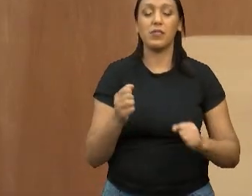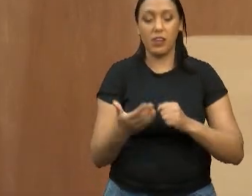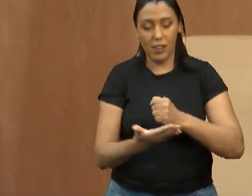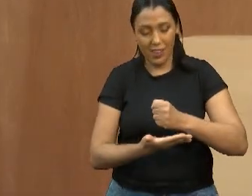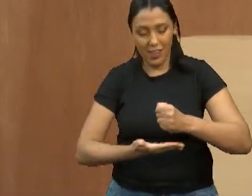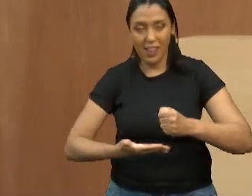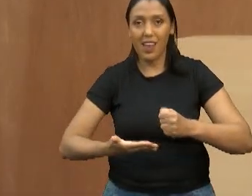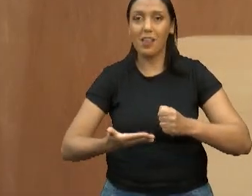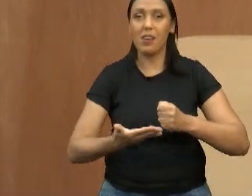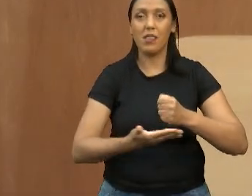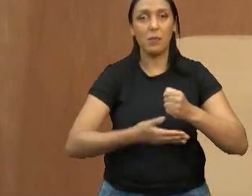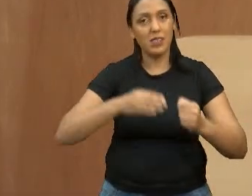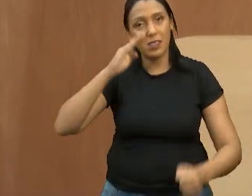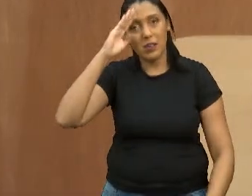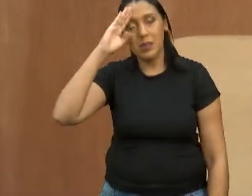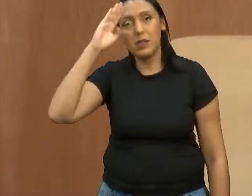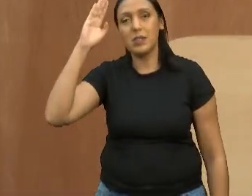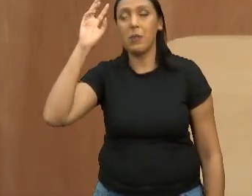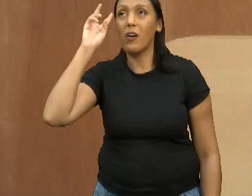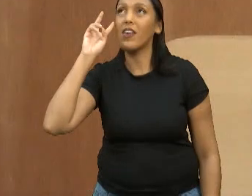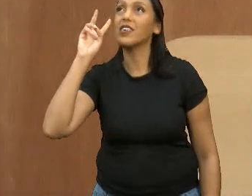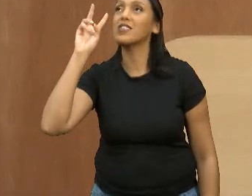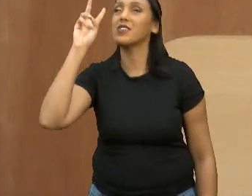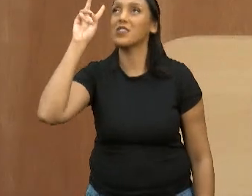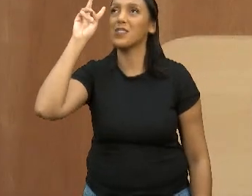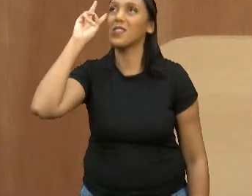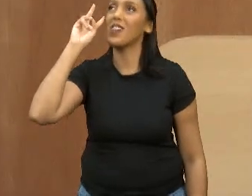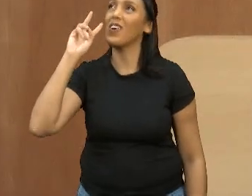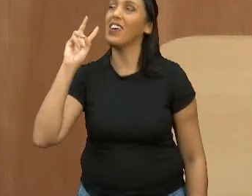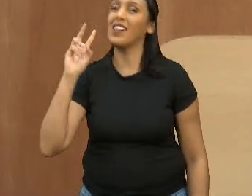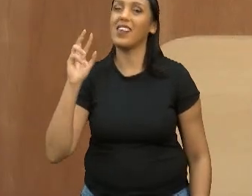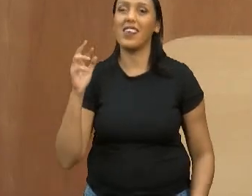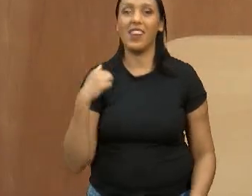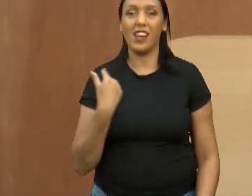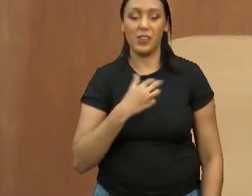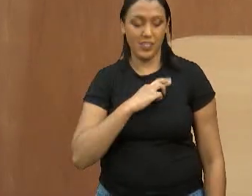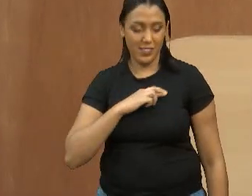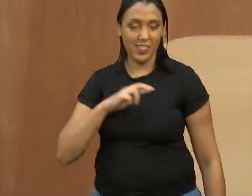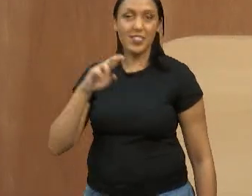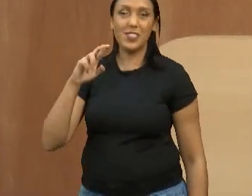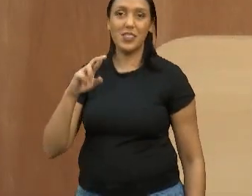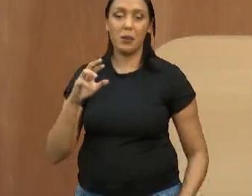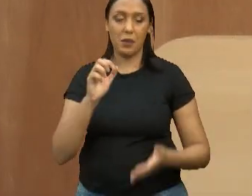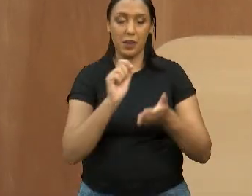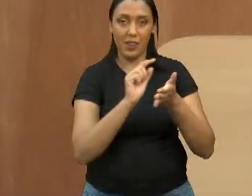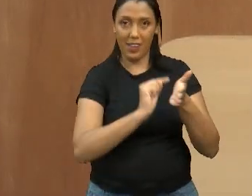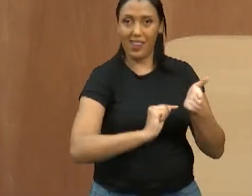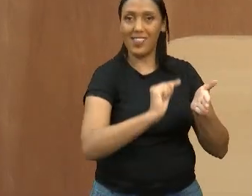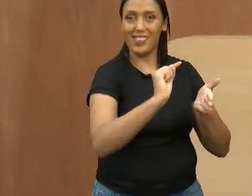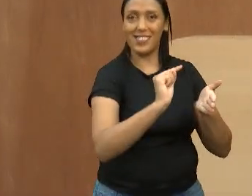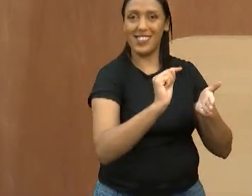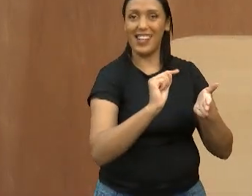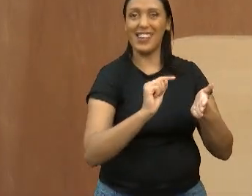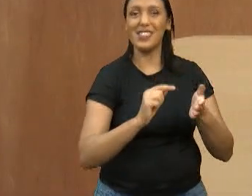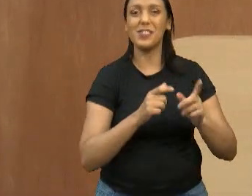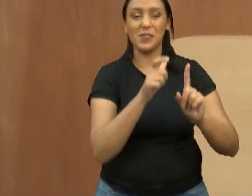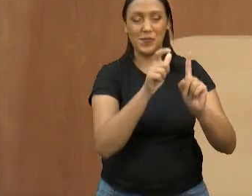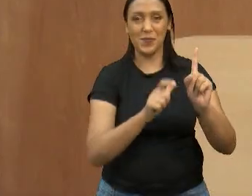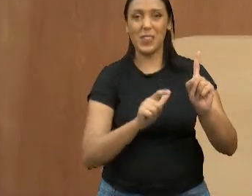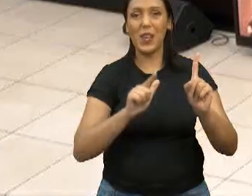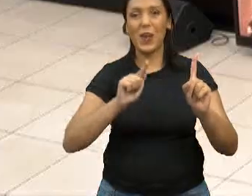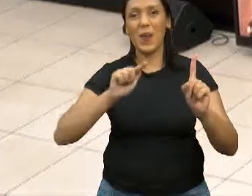fundamental no resumo da história. Assina eu, Guarana Ramos. Tenha um bom dia.